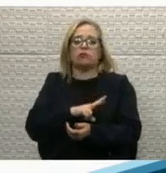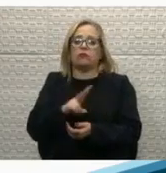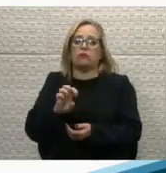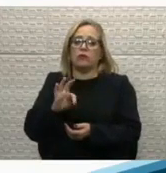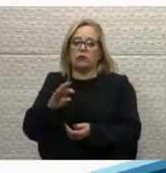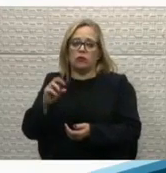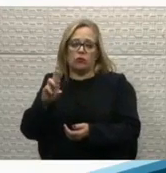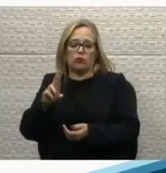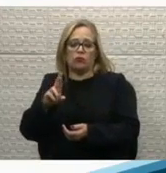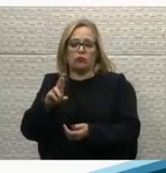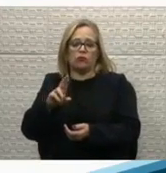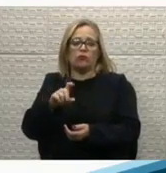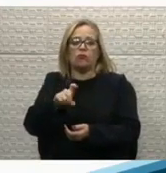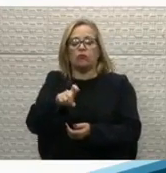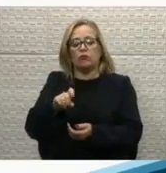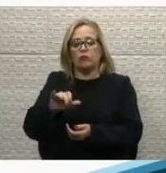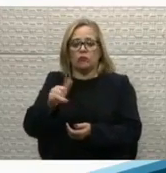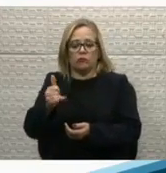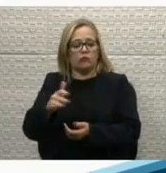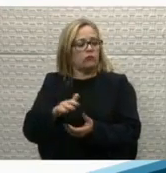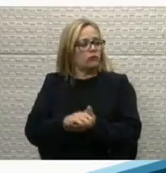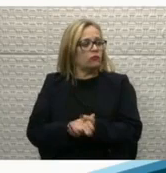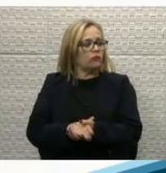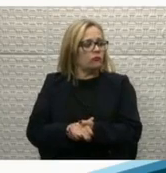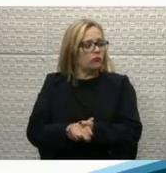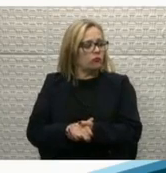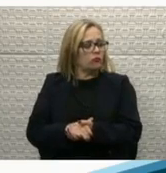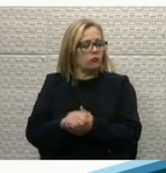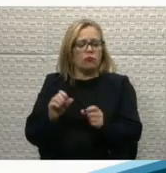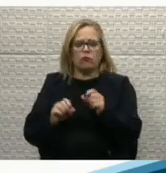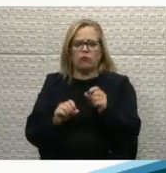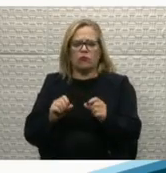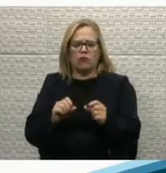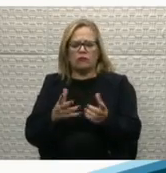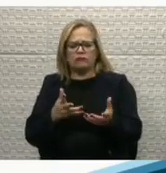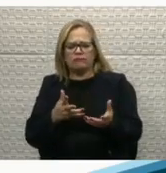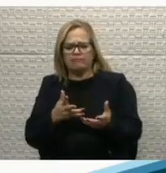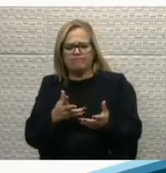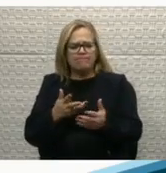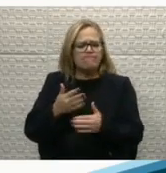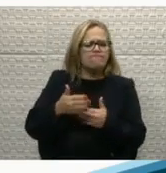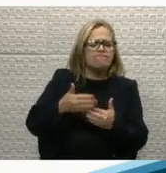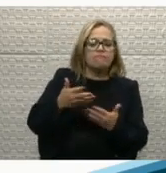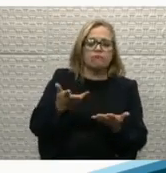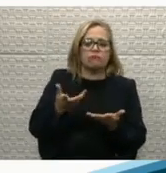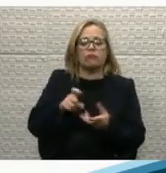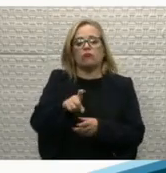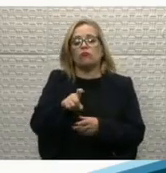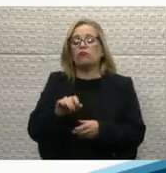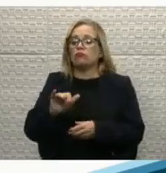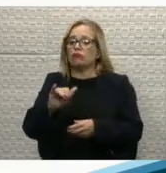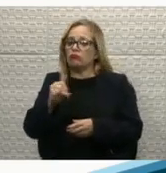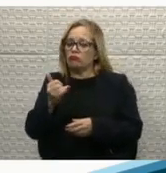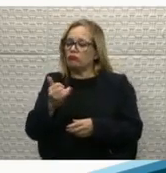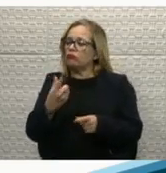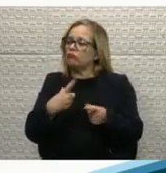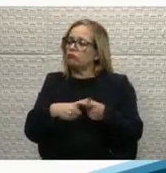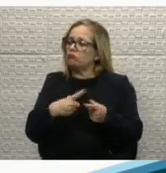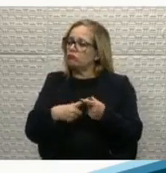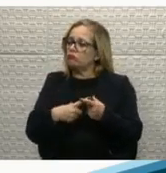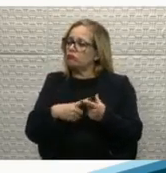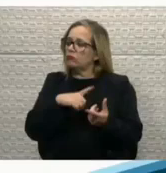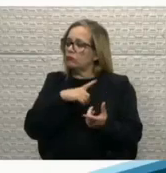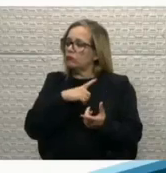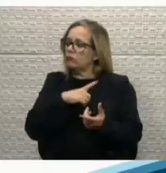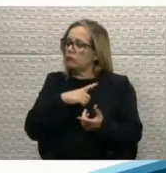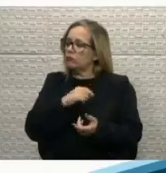lambda x, lambda y. Quais são as incógnitas desse problema? X e y, porque vão compor o